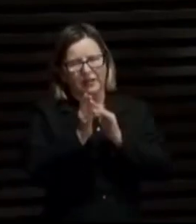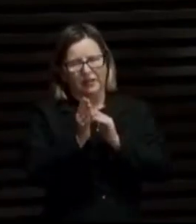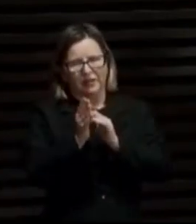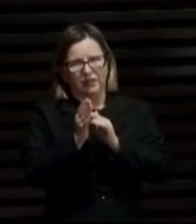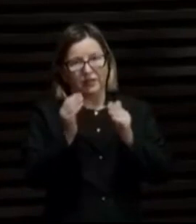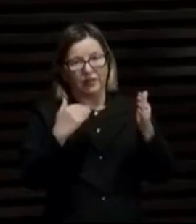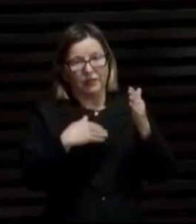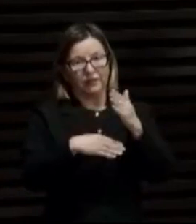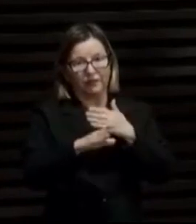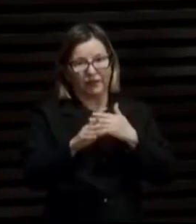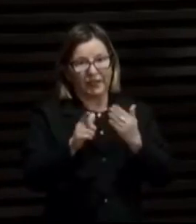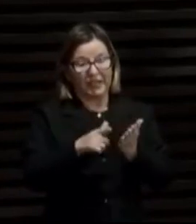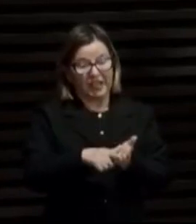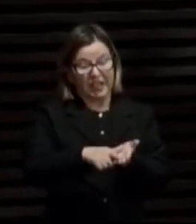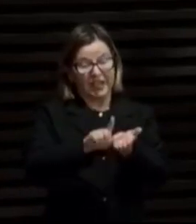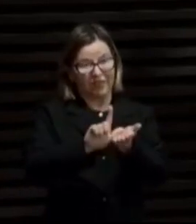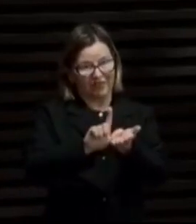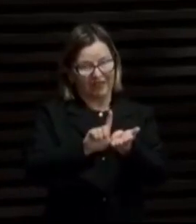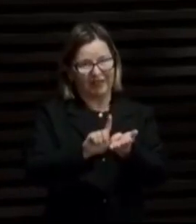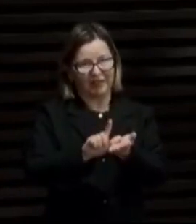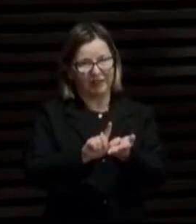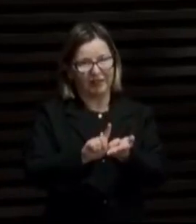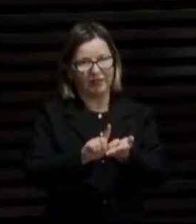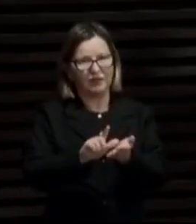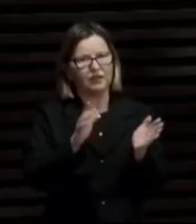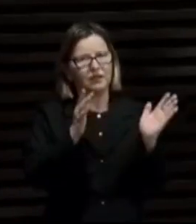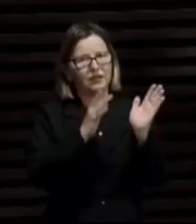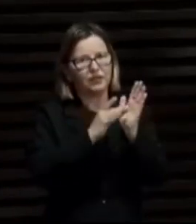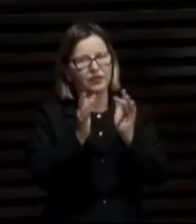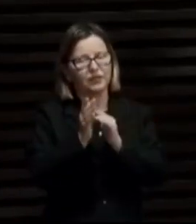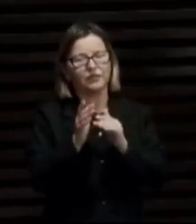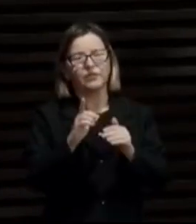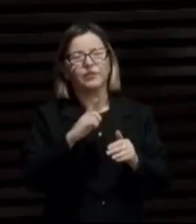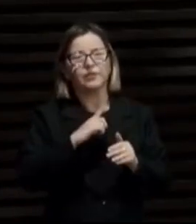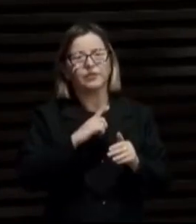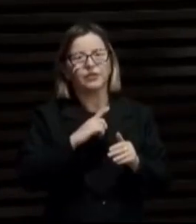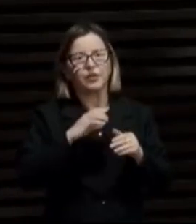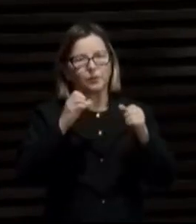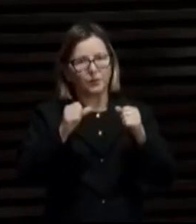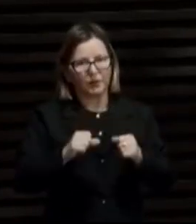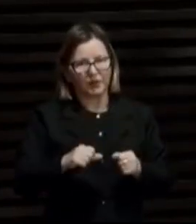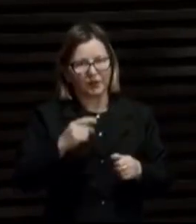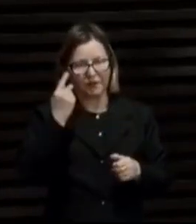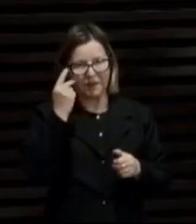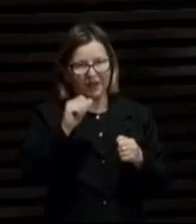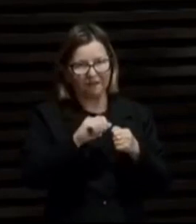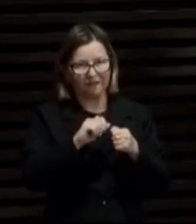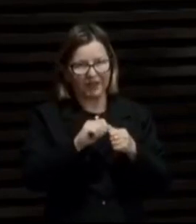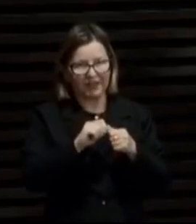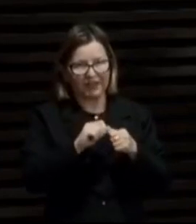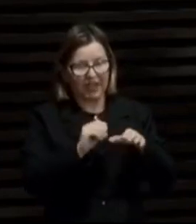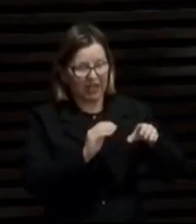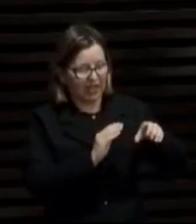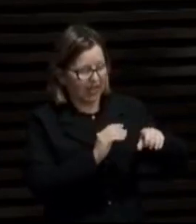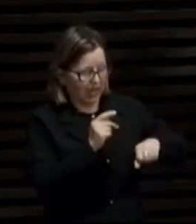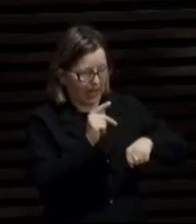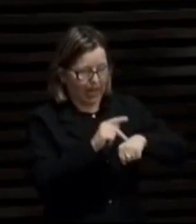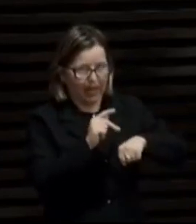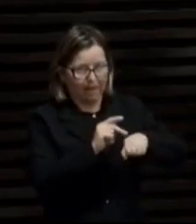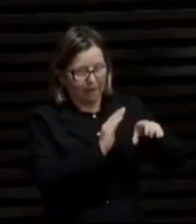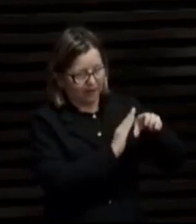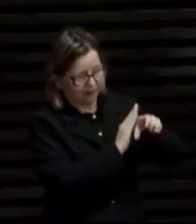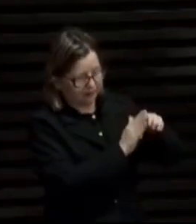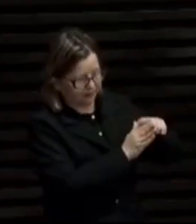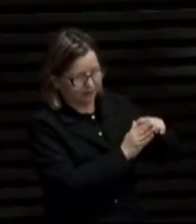de Lázaro? Ele tinha ou não tinha poder para aquela pedra sair rolando ali? Tinha. Mas ele falou para quê? Para os homens. Ô